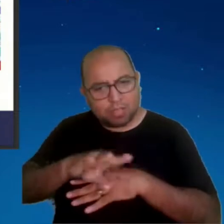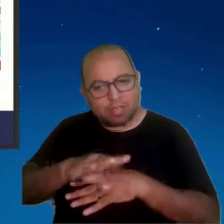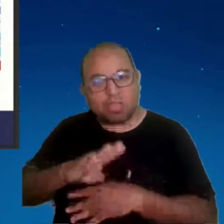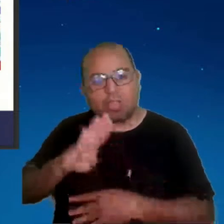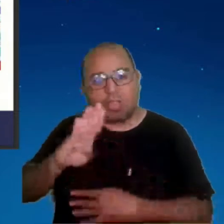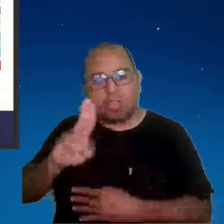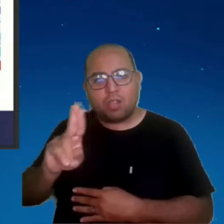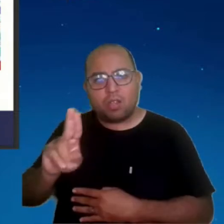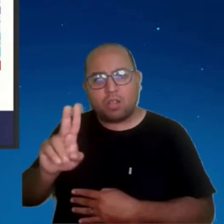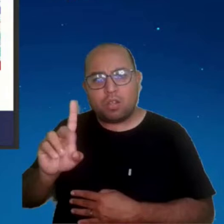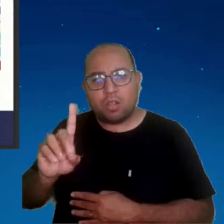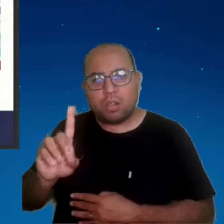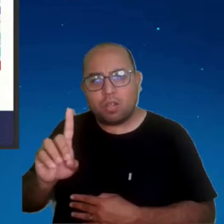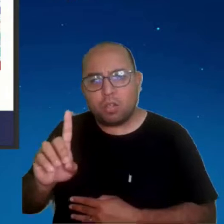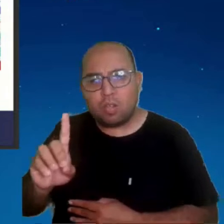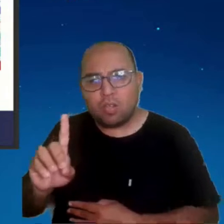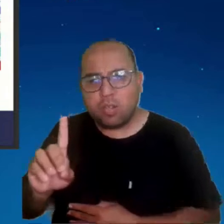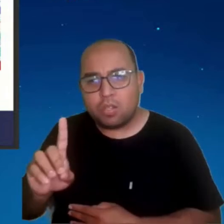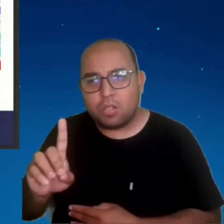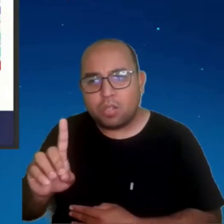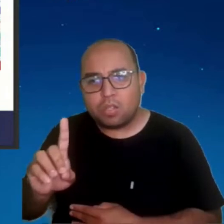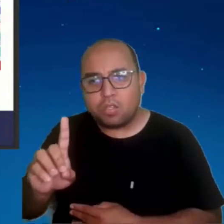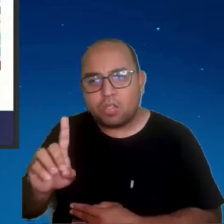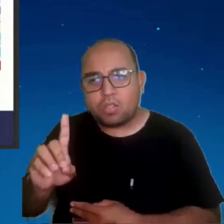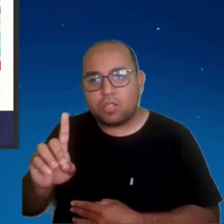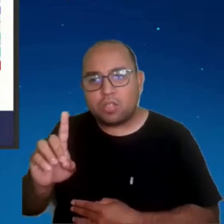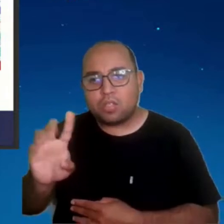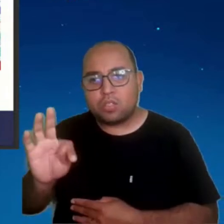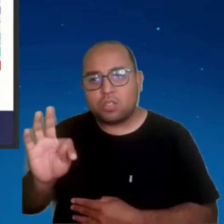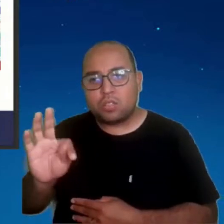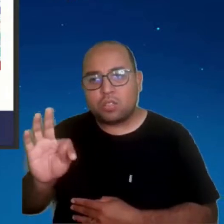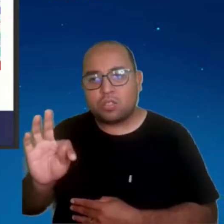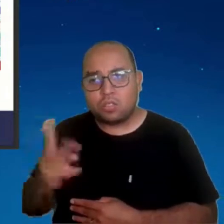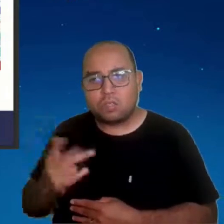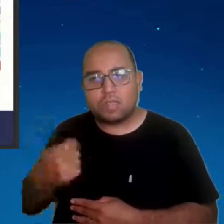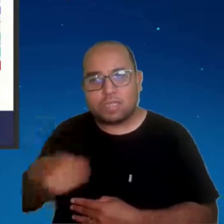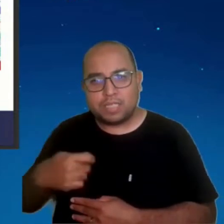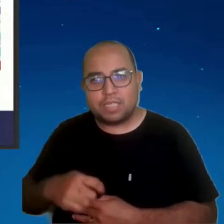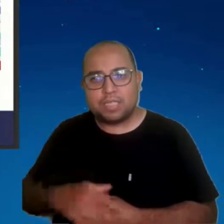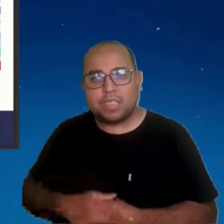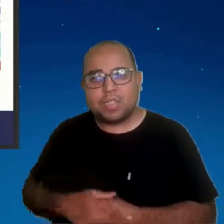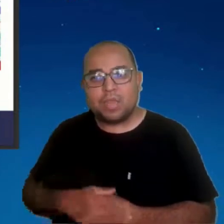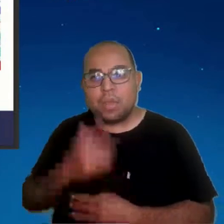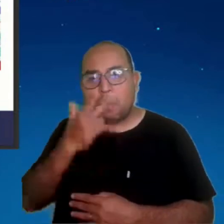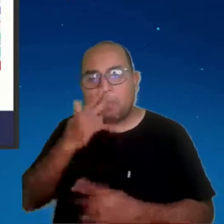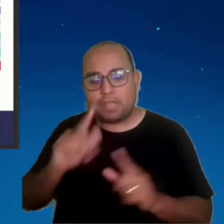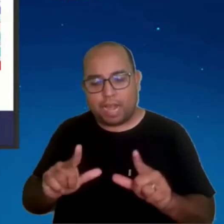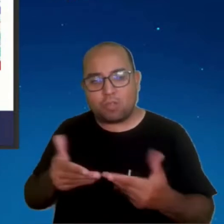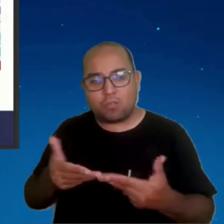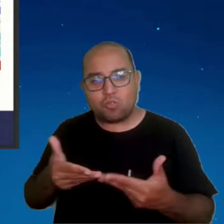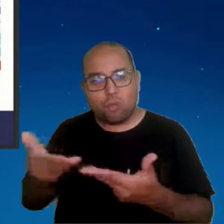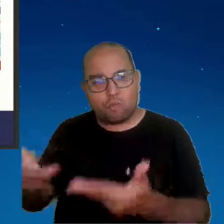Eu adorei os NFTs como cartões maravilhosos de convite